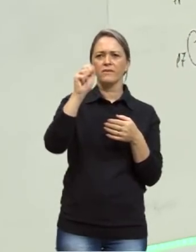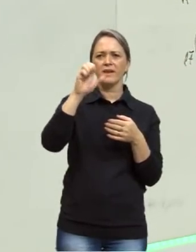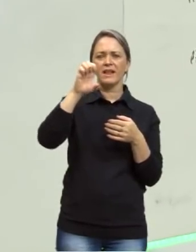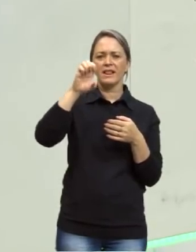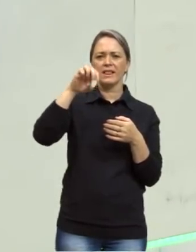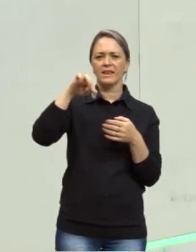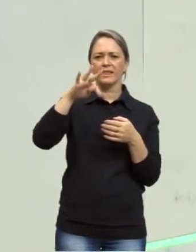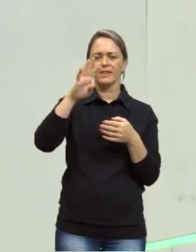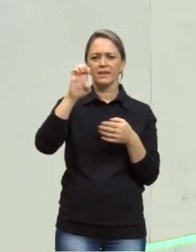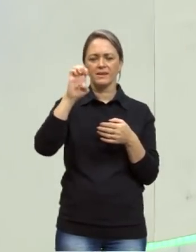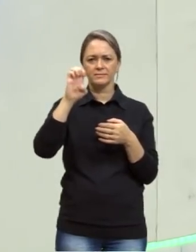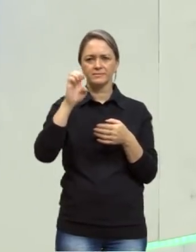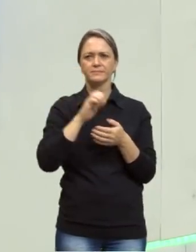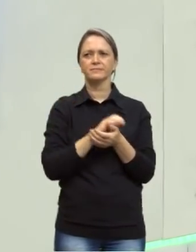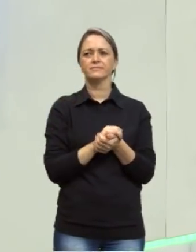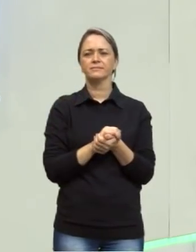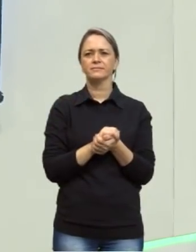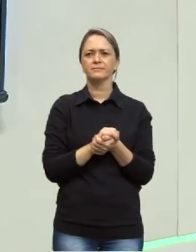de cima